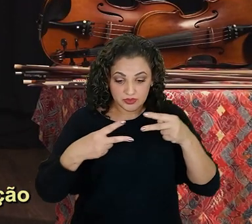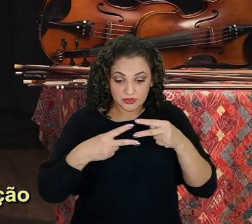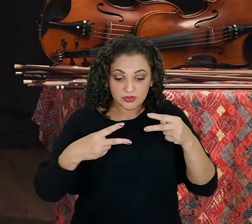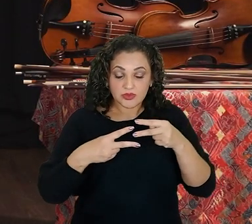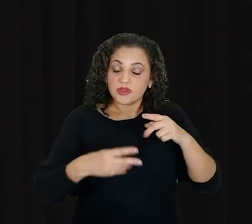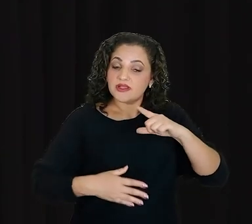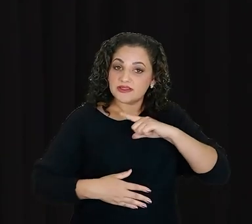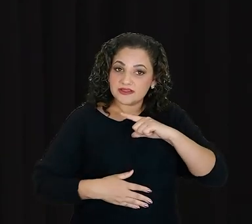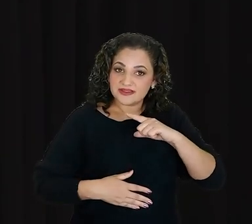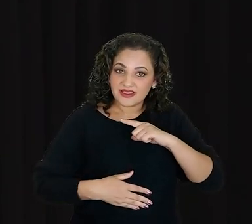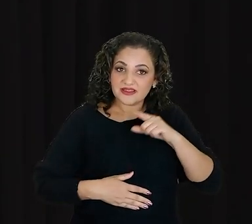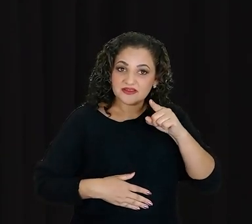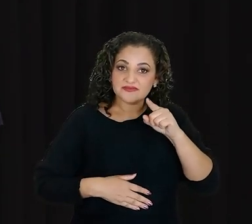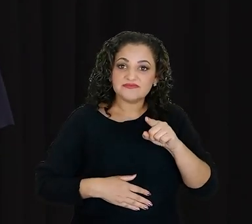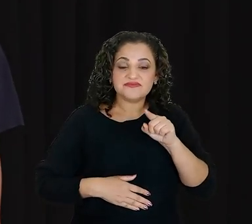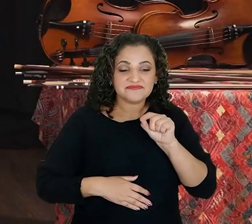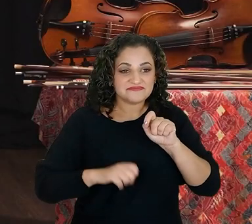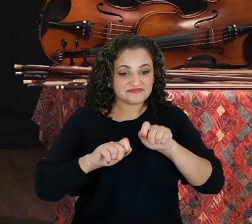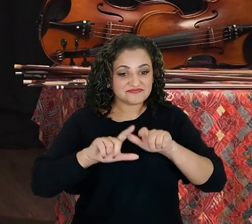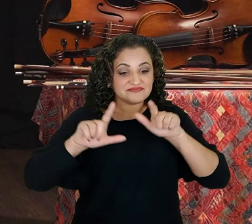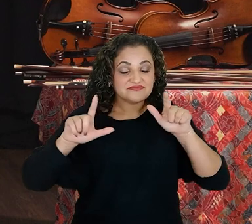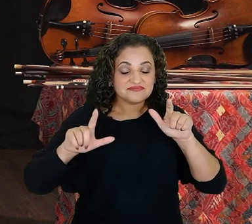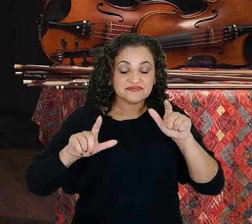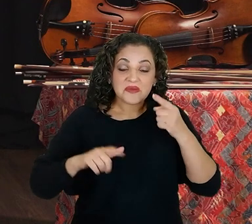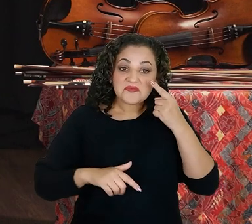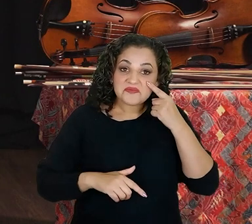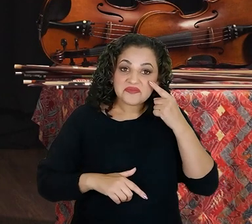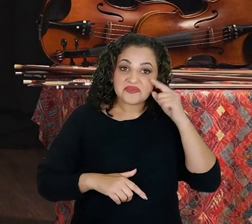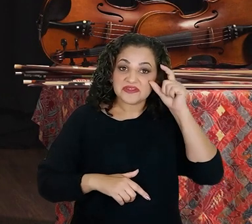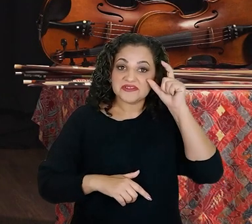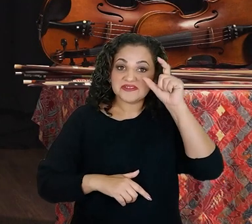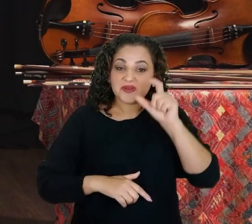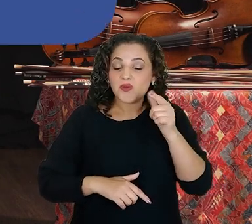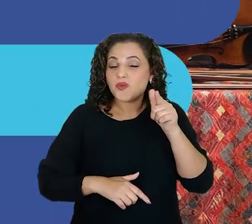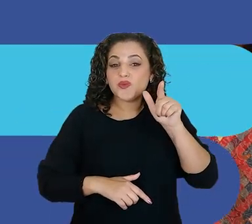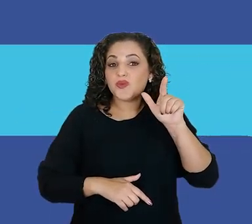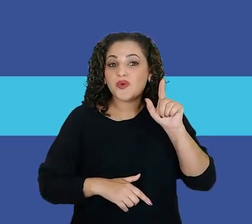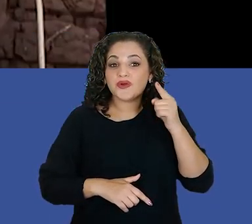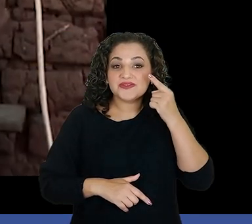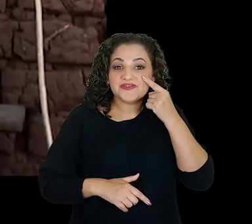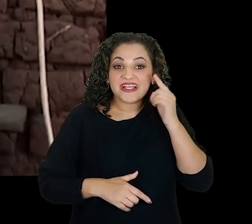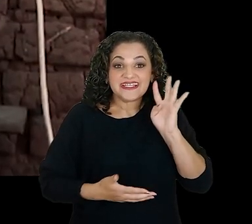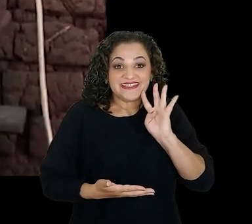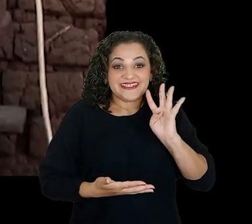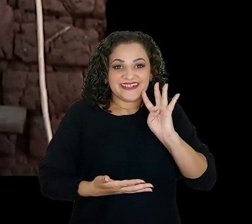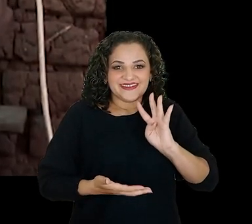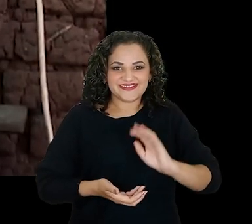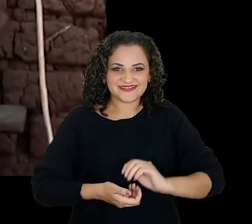links na descrição ou são realmente interessantes agora olha esse outro instrumento que legal